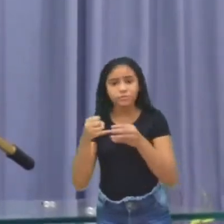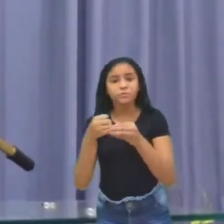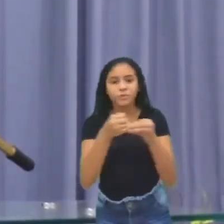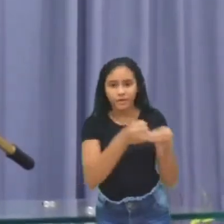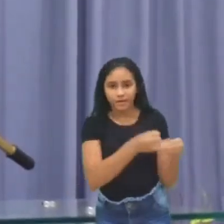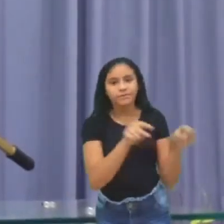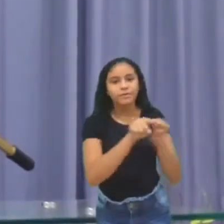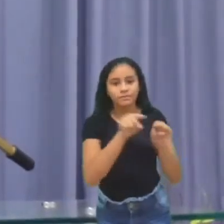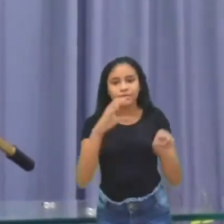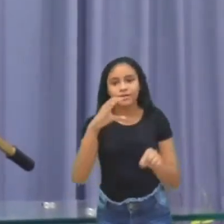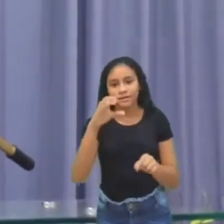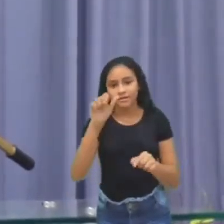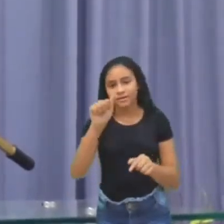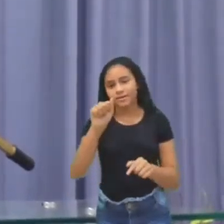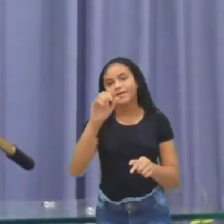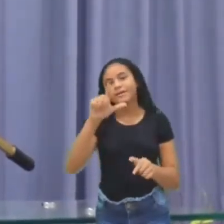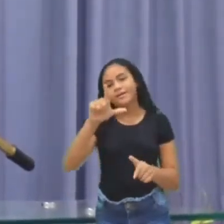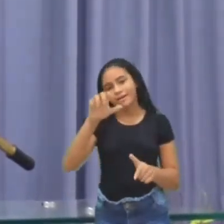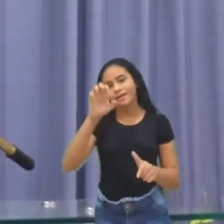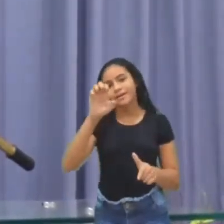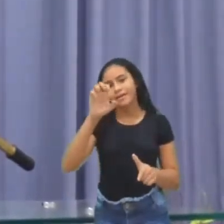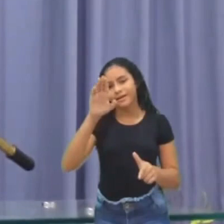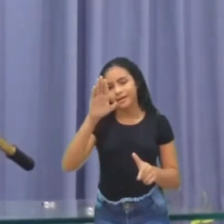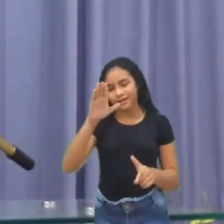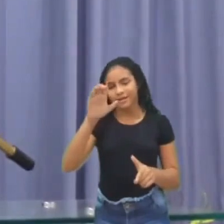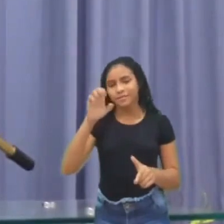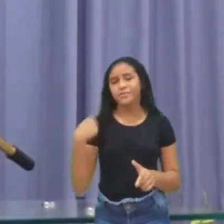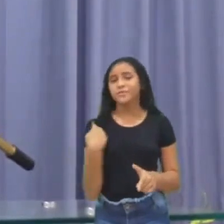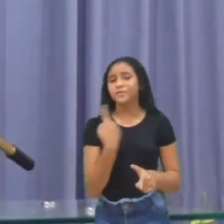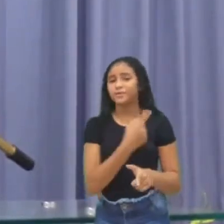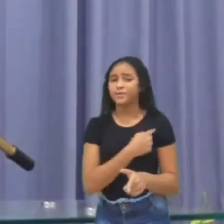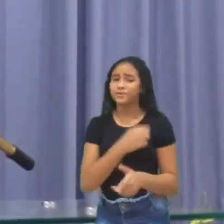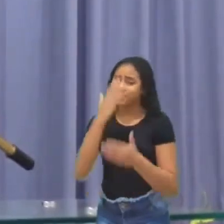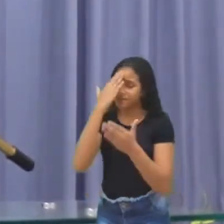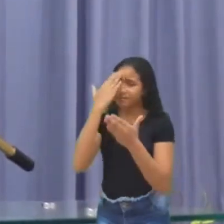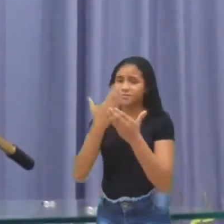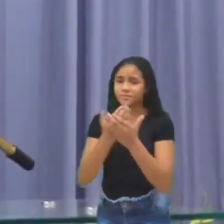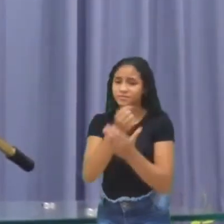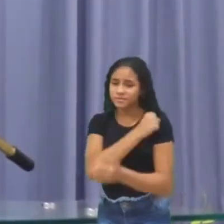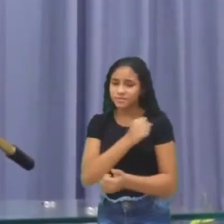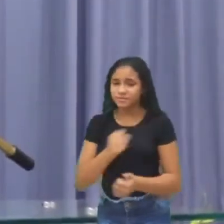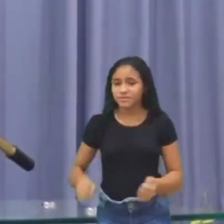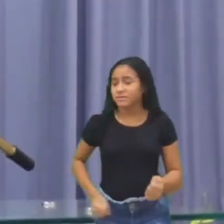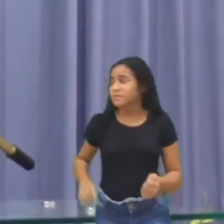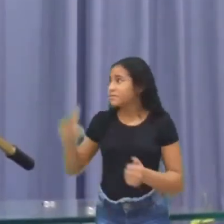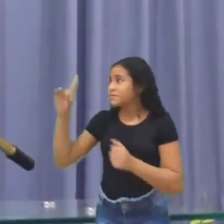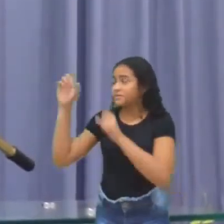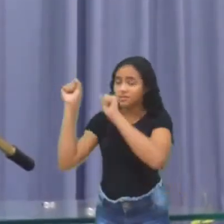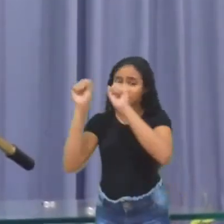dizer, nós confiamos no Senhor. Deus abençoe a sua vida hoje e sempre.